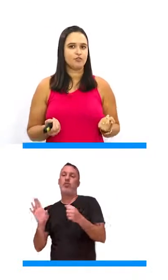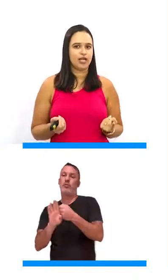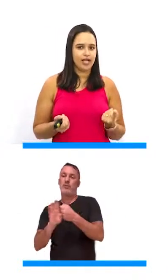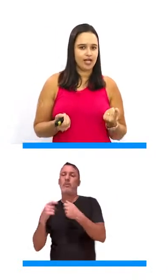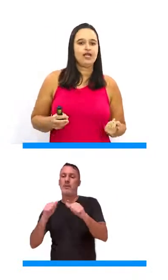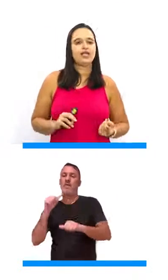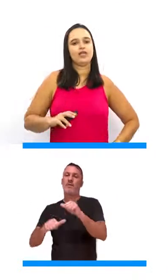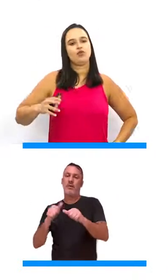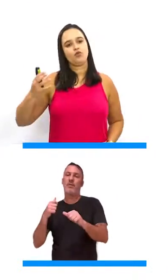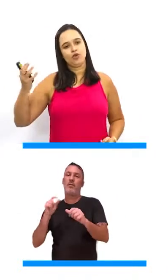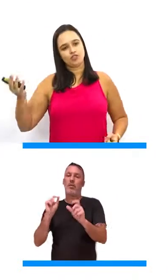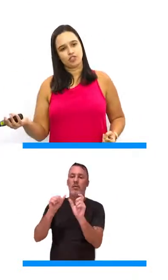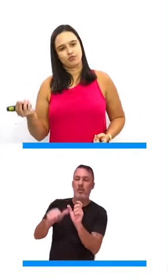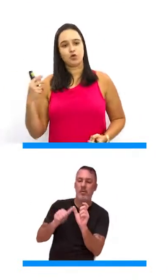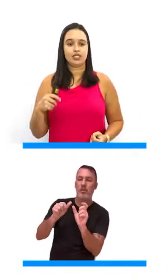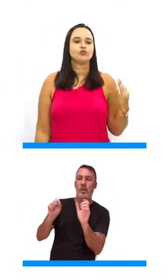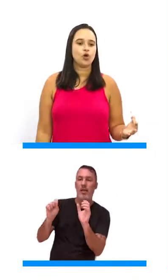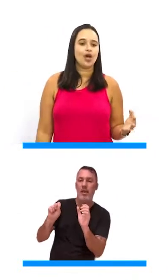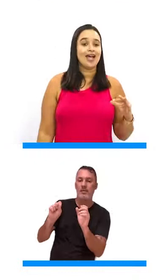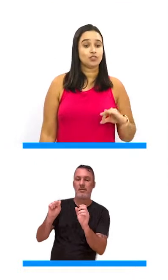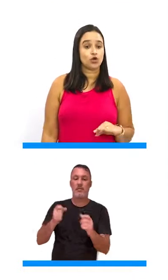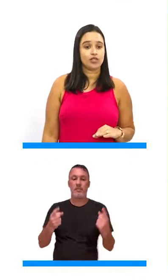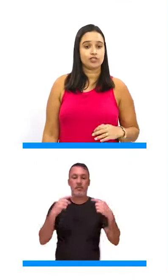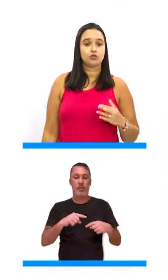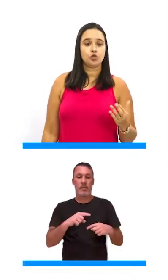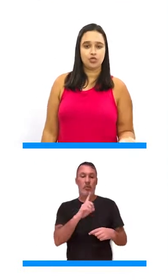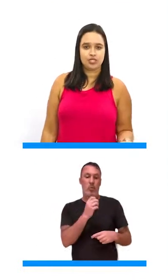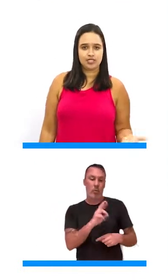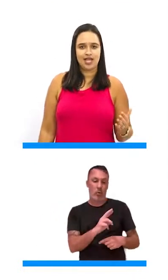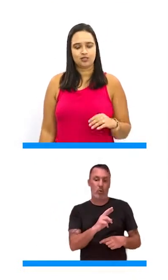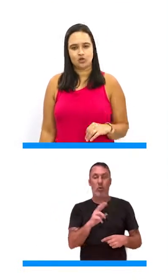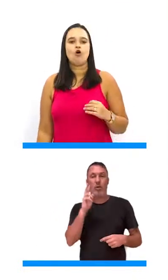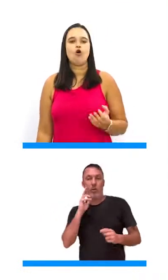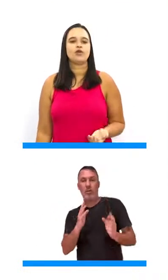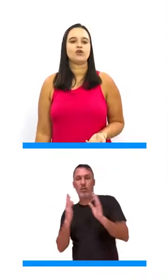que é mulher e o adjetivo cortês. Dor atroz,